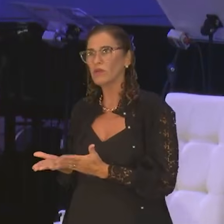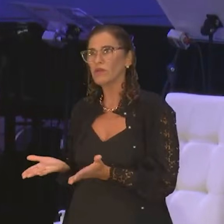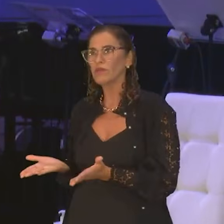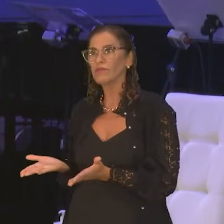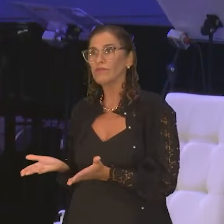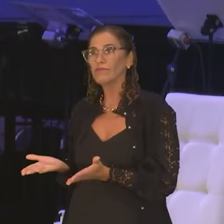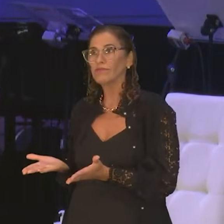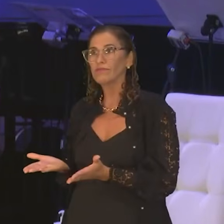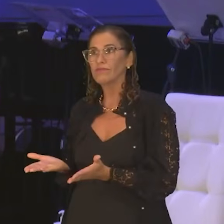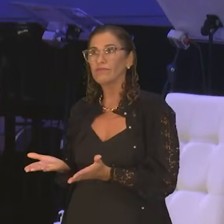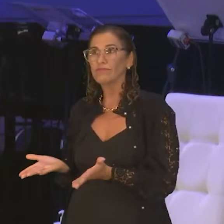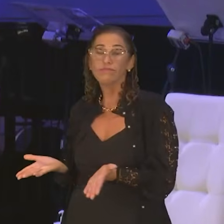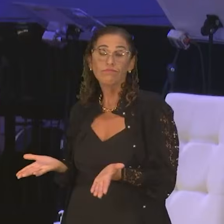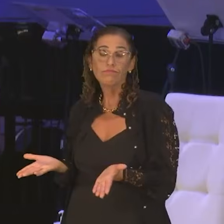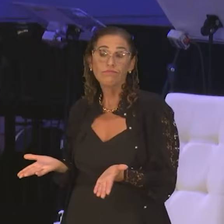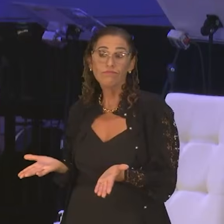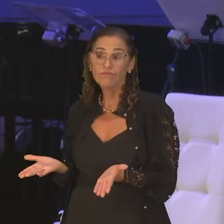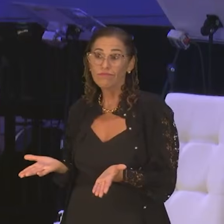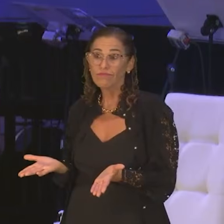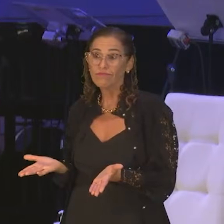é seu.